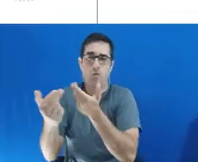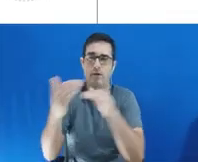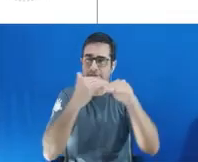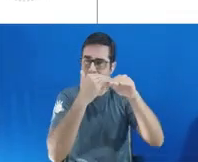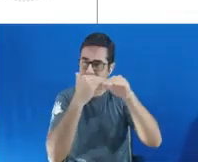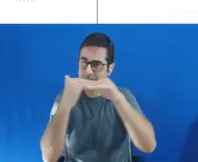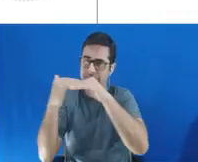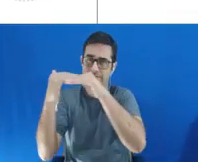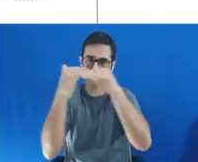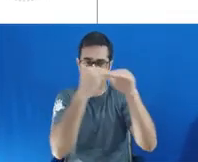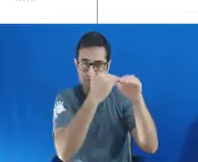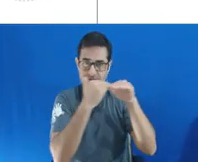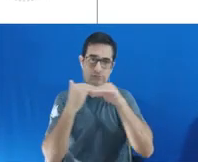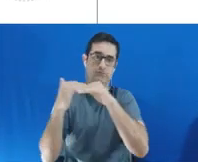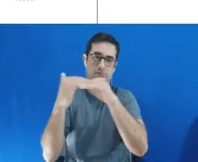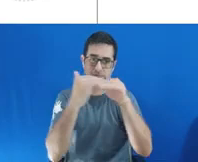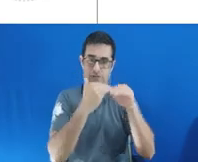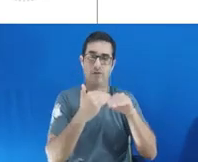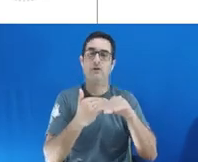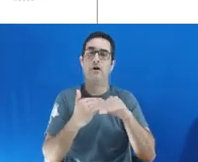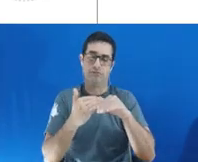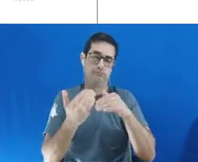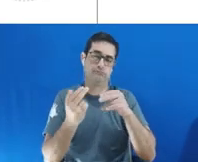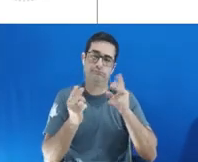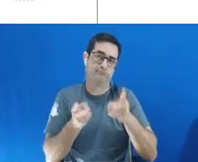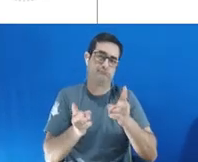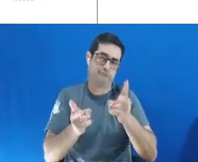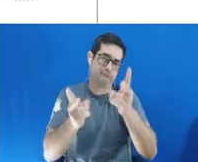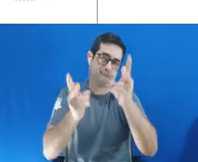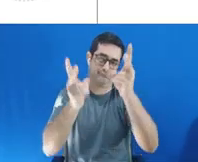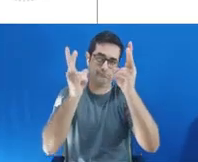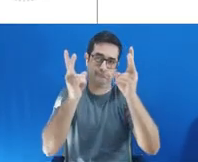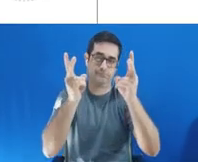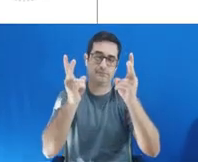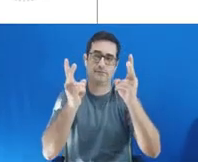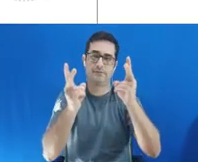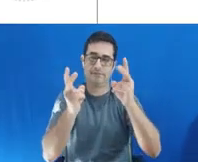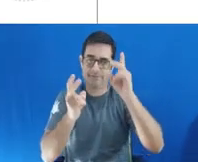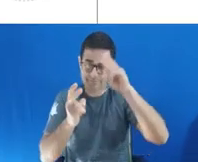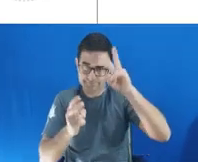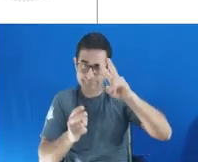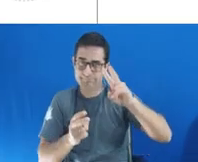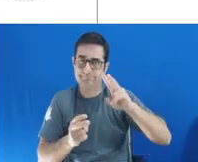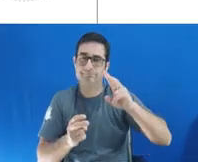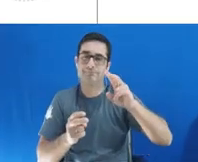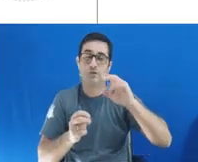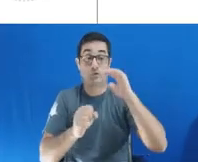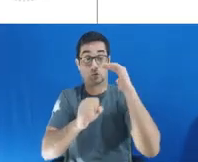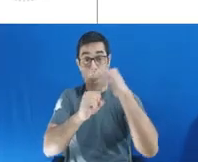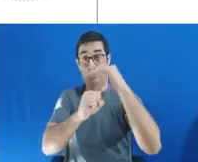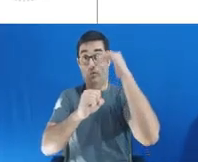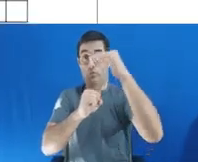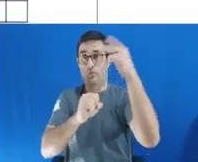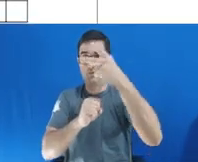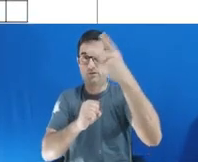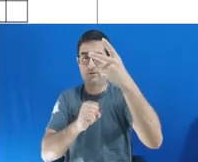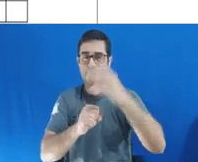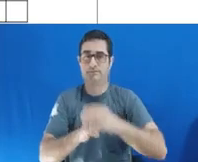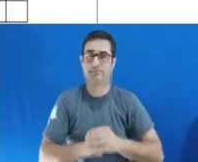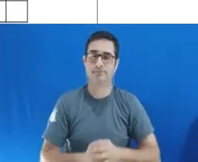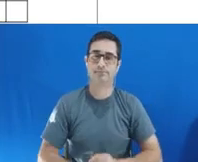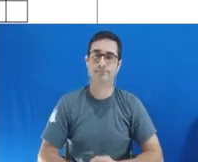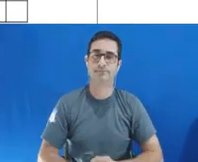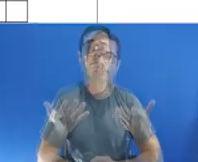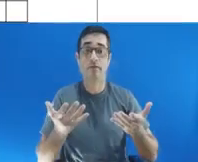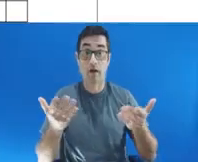estão na mesma distância. Então, eu sigo na mesma teoria do que o segundo nível. Mas agora